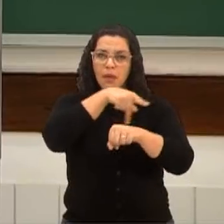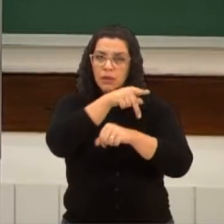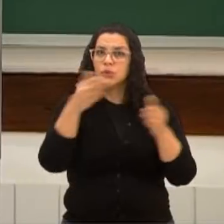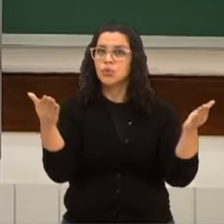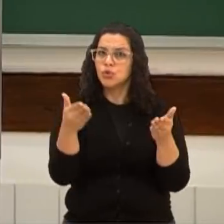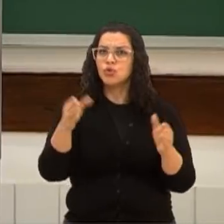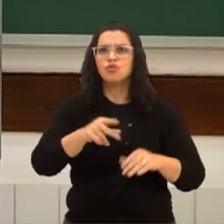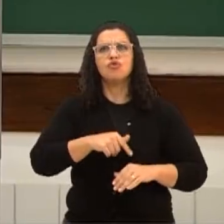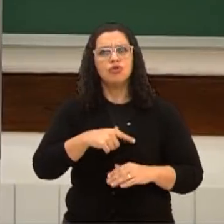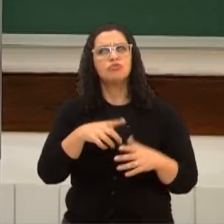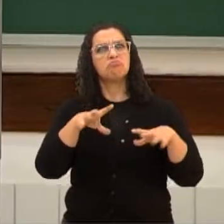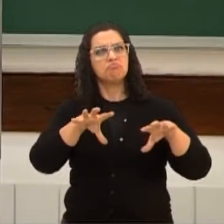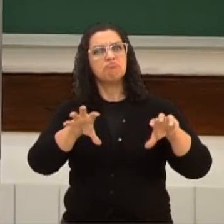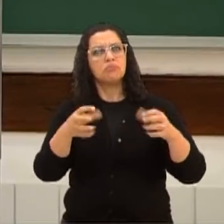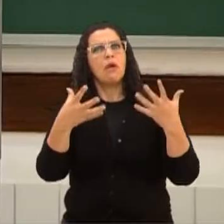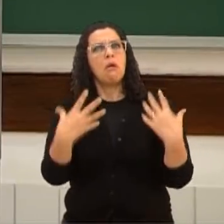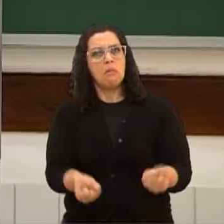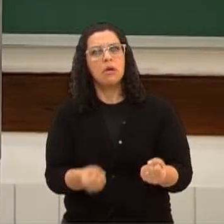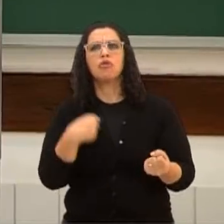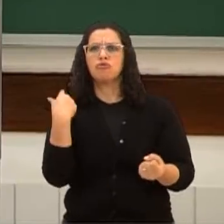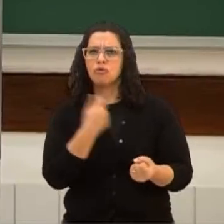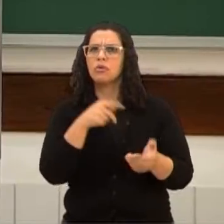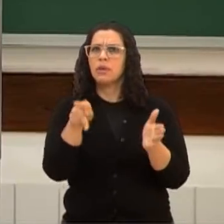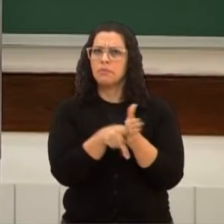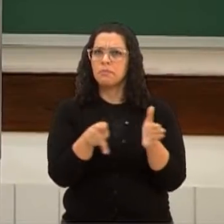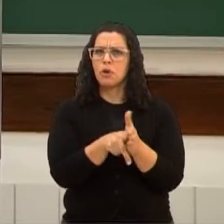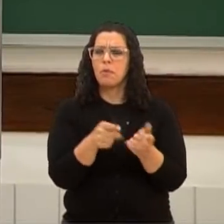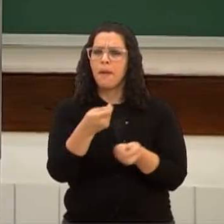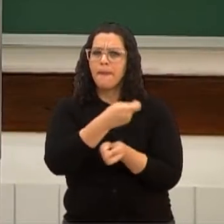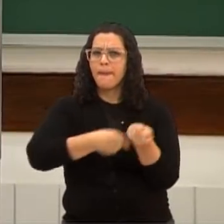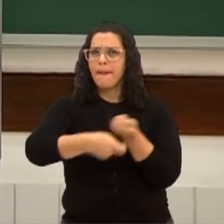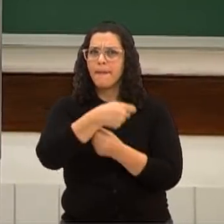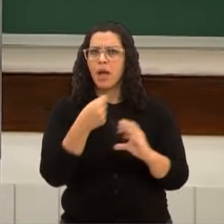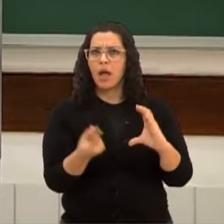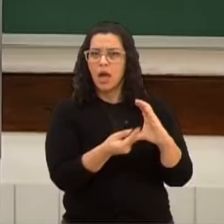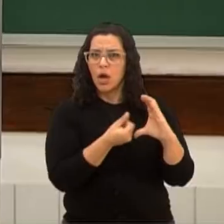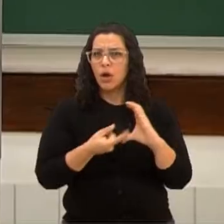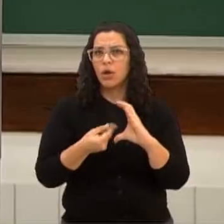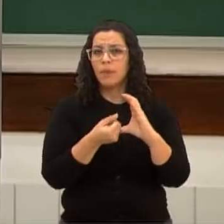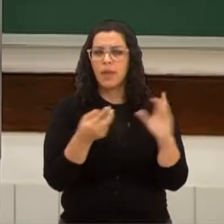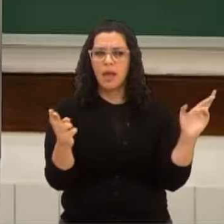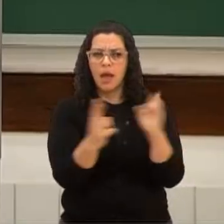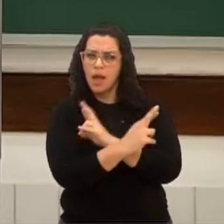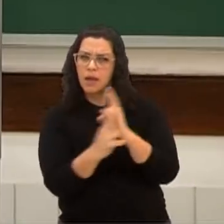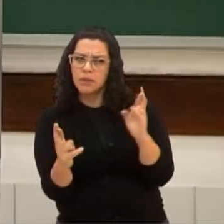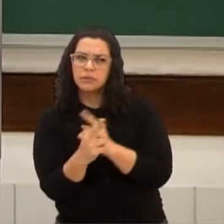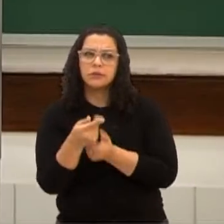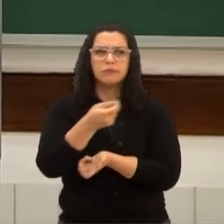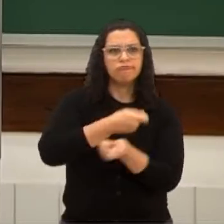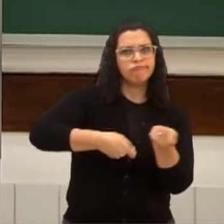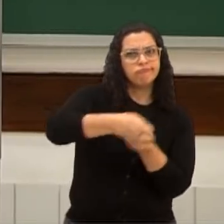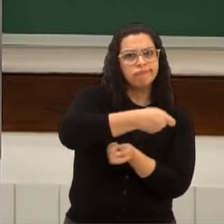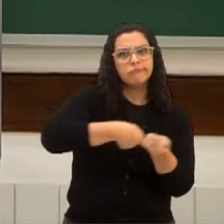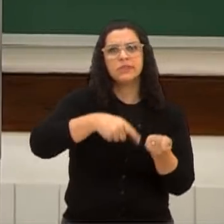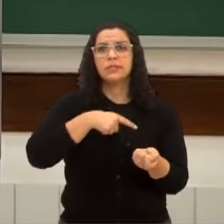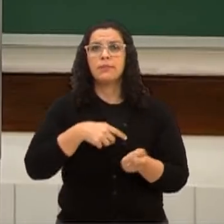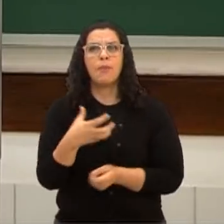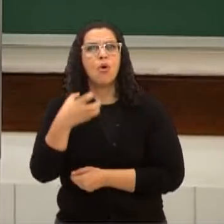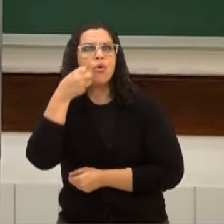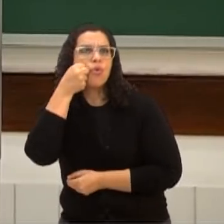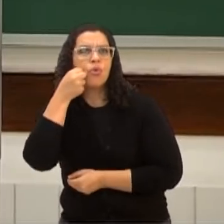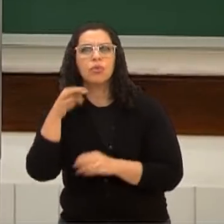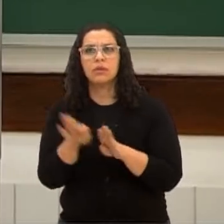países assumiram essa condição capitalista em que as relações comerciais, o consumo, o